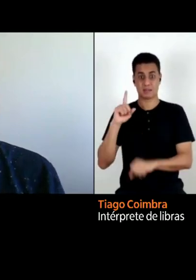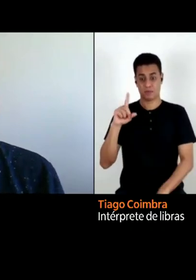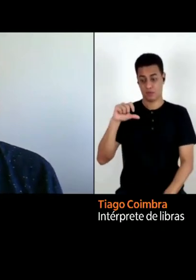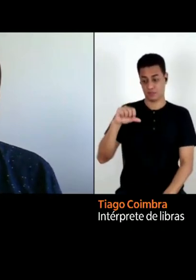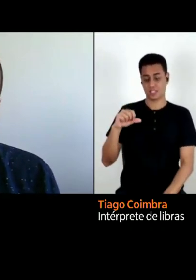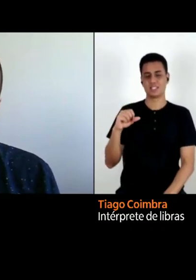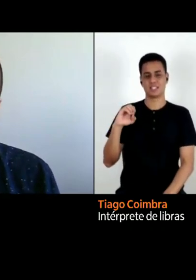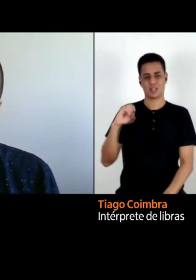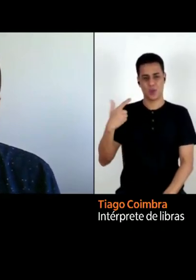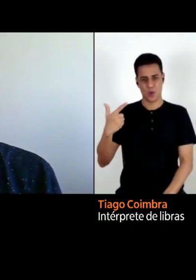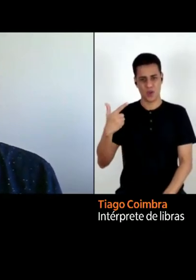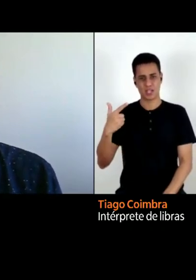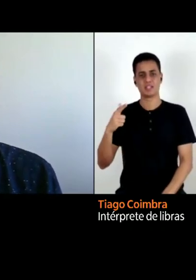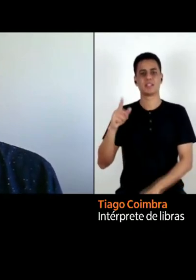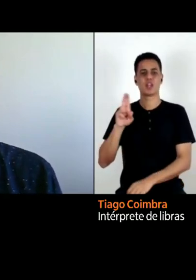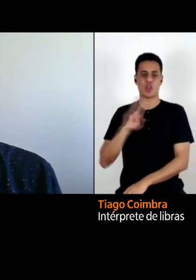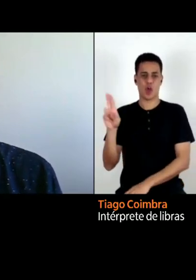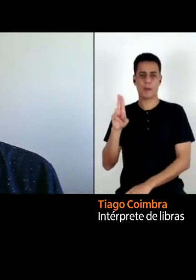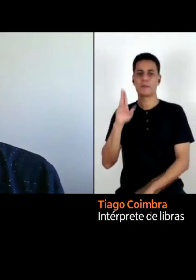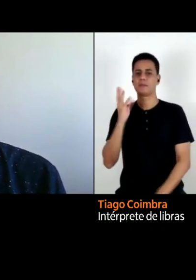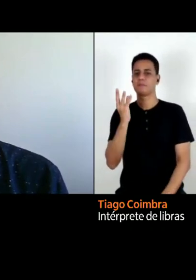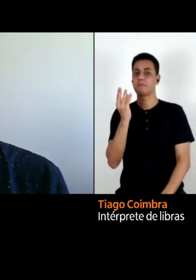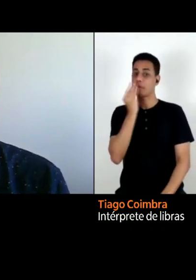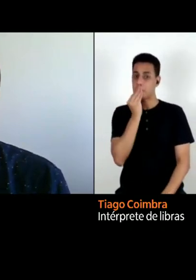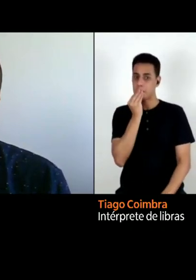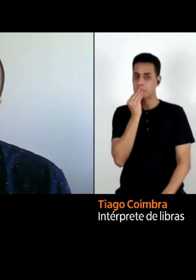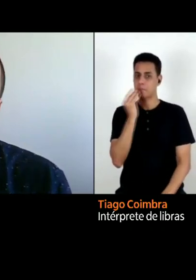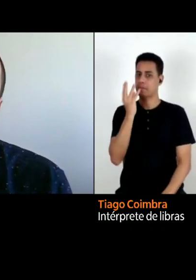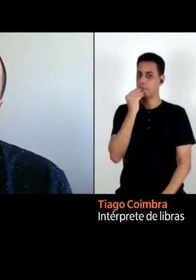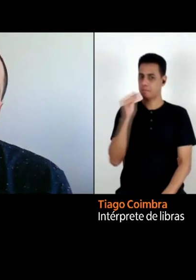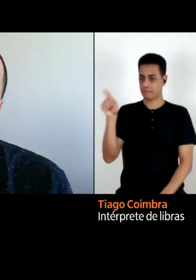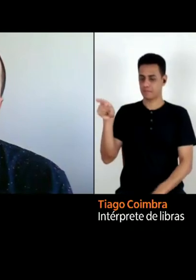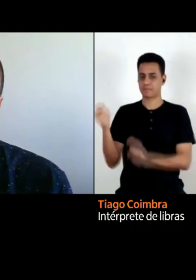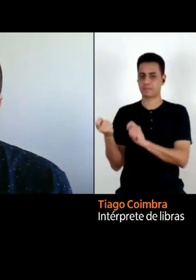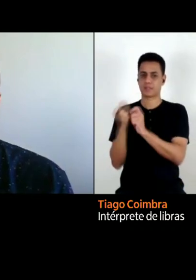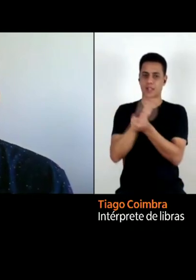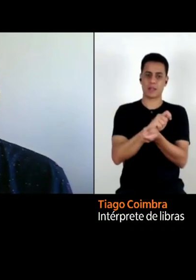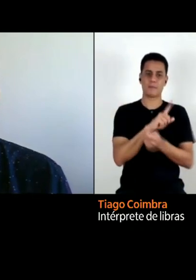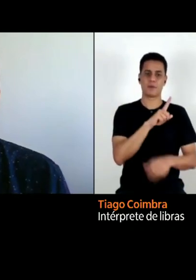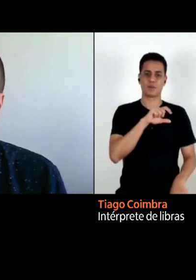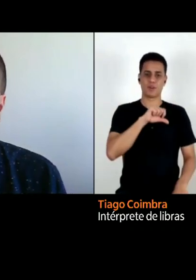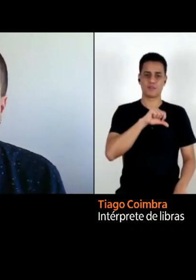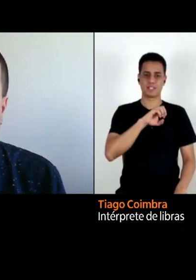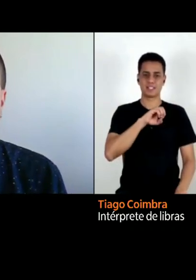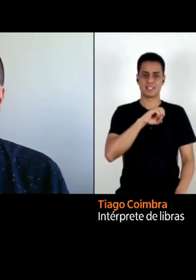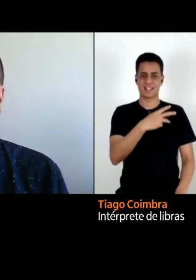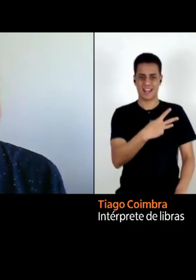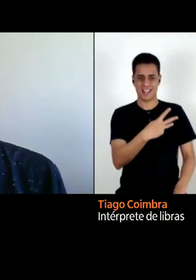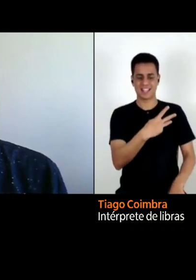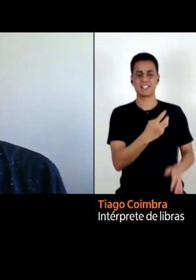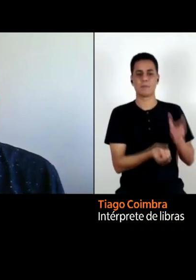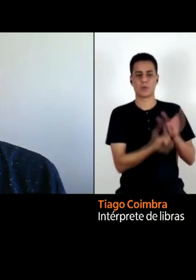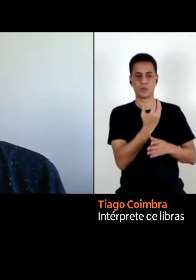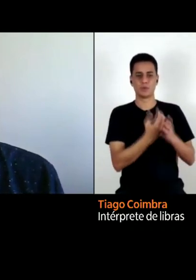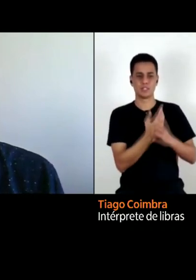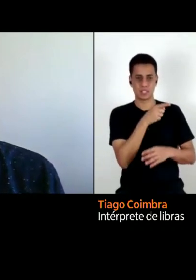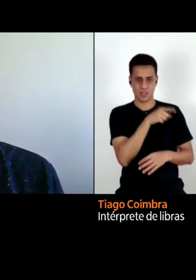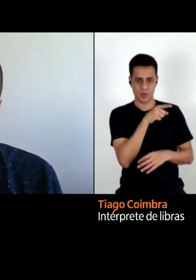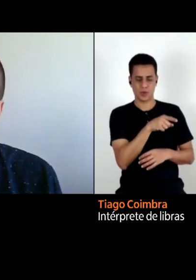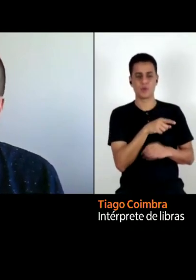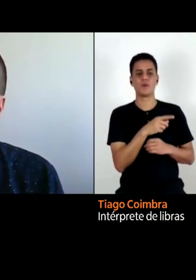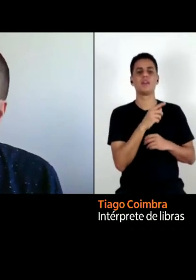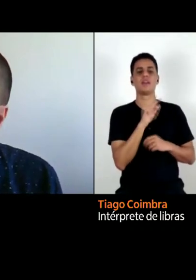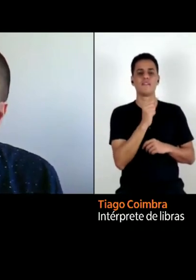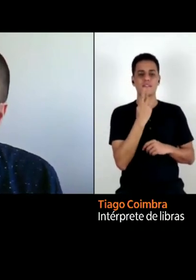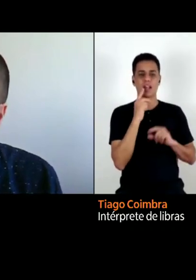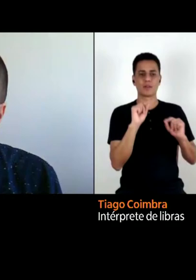Boca, para replicar num filme de 1903, produzida por Lubin, chamada Como Calar a Boca